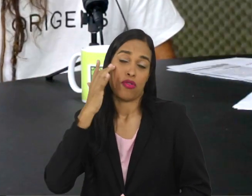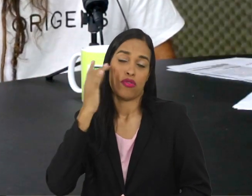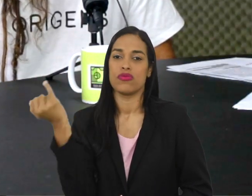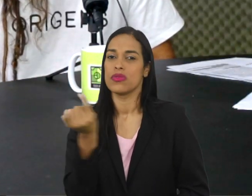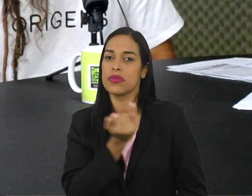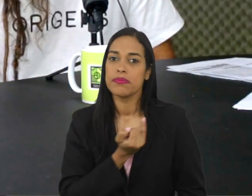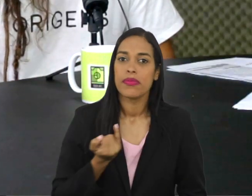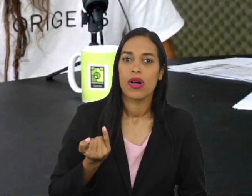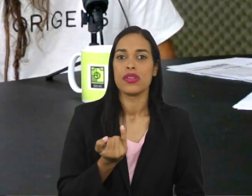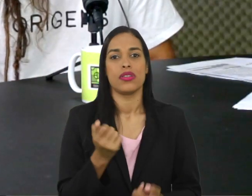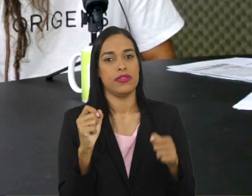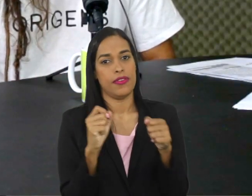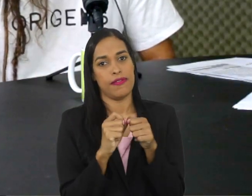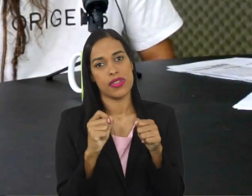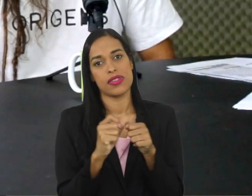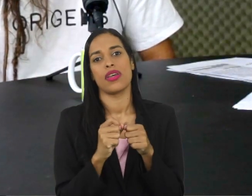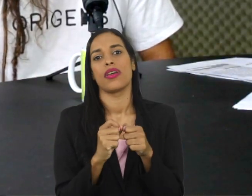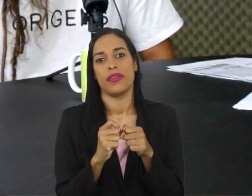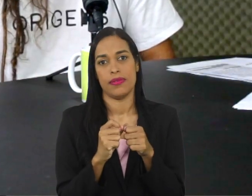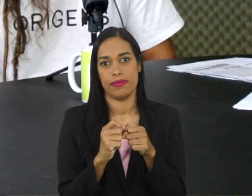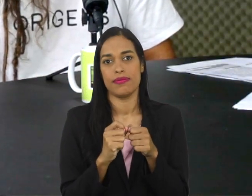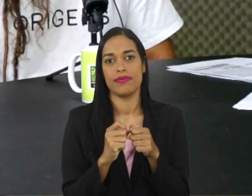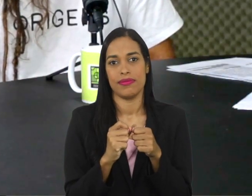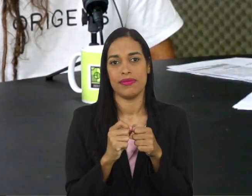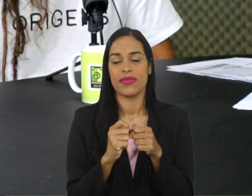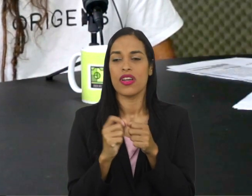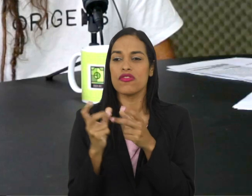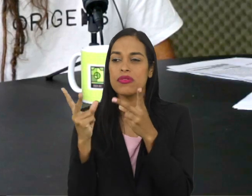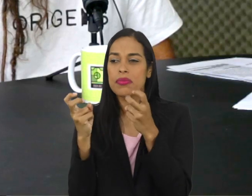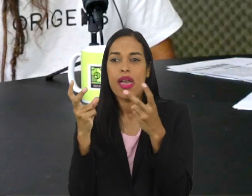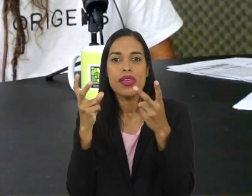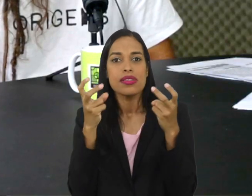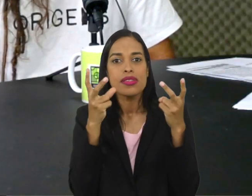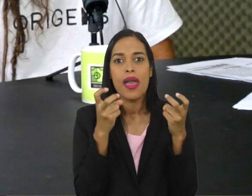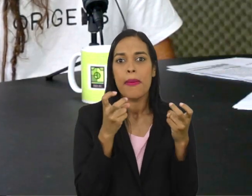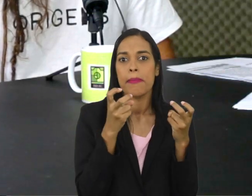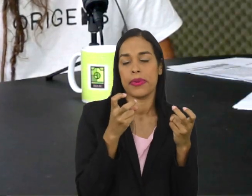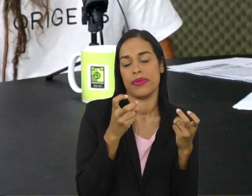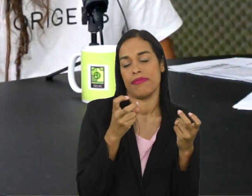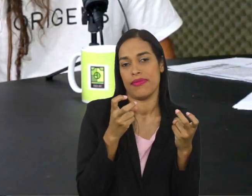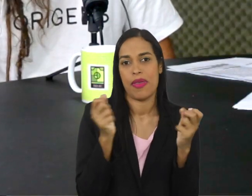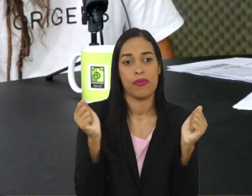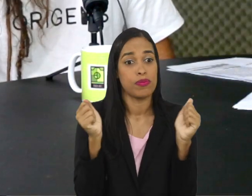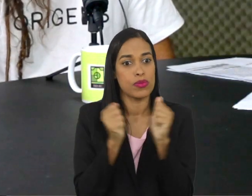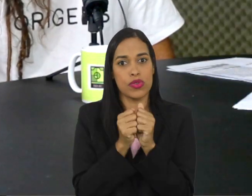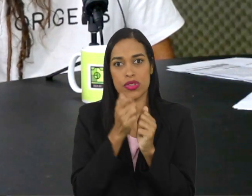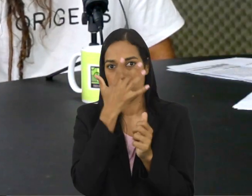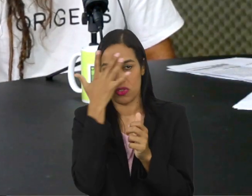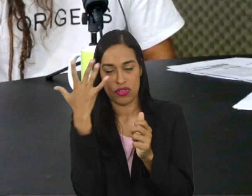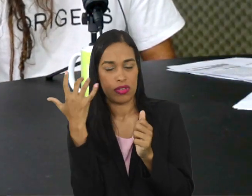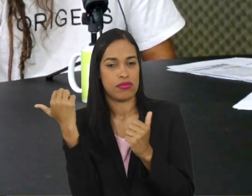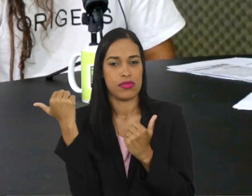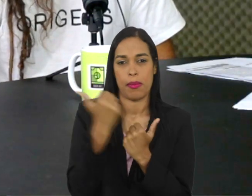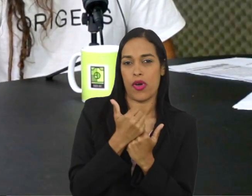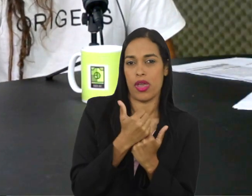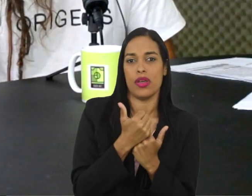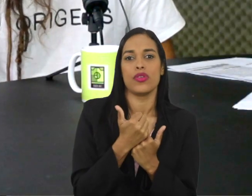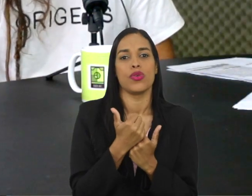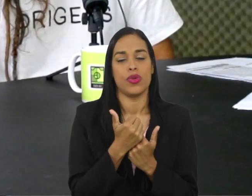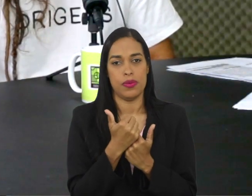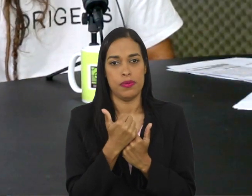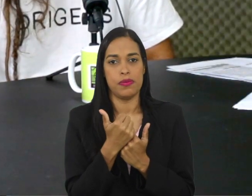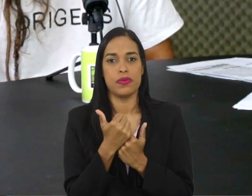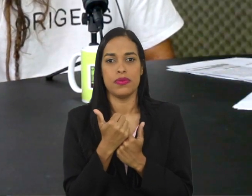que o importante é fazer, porque quando a gente faz, a gente percebe que tem muita gente do nosso lado e